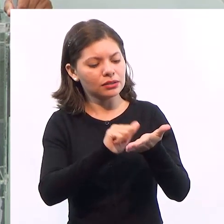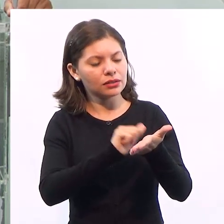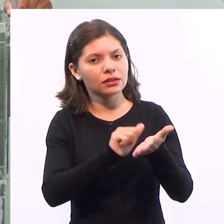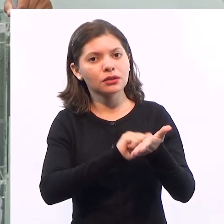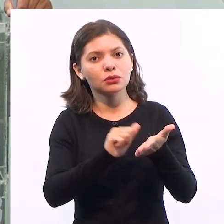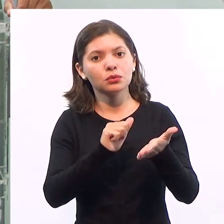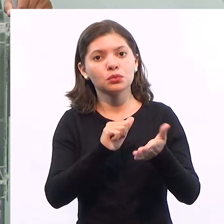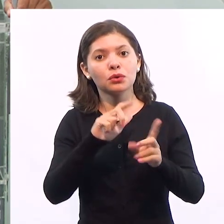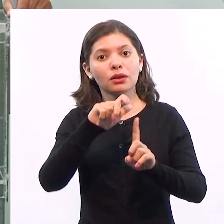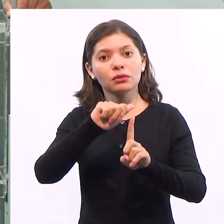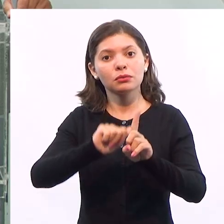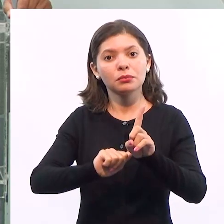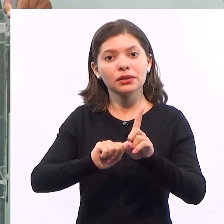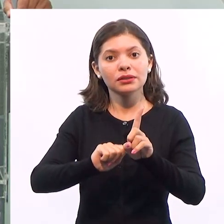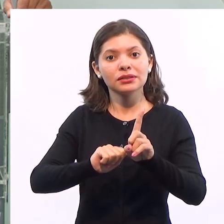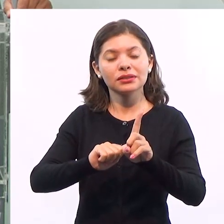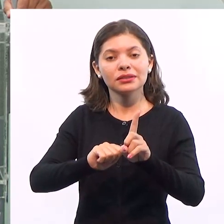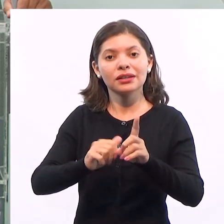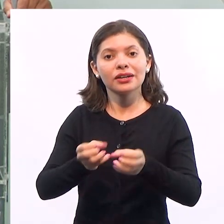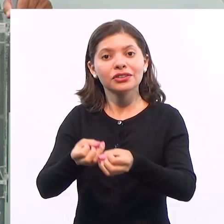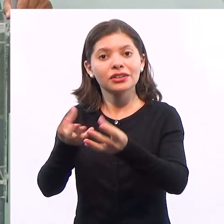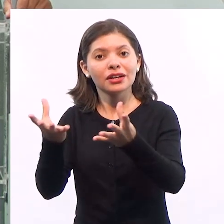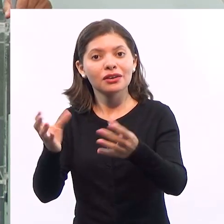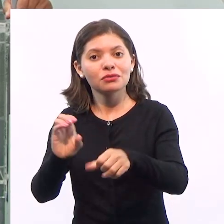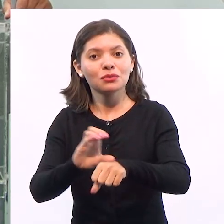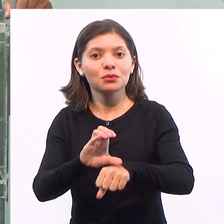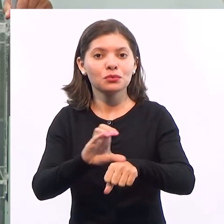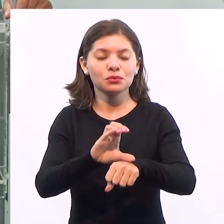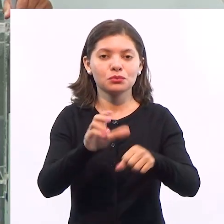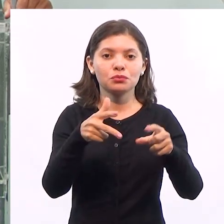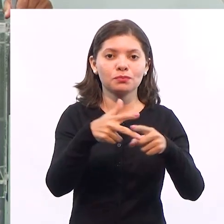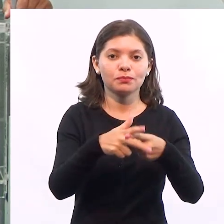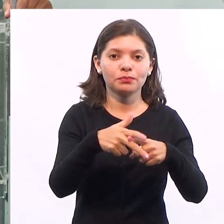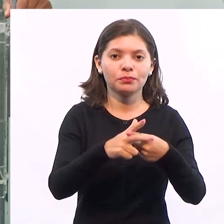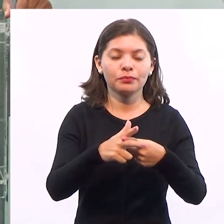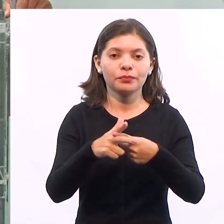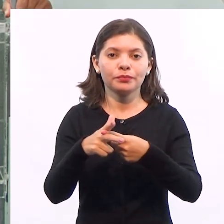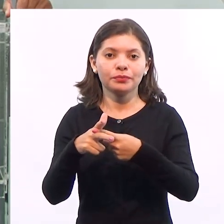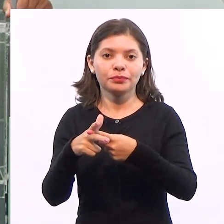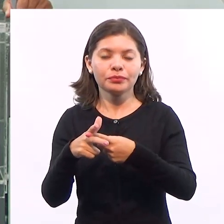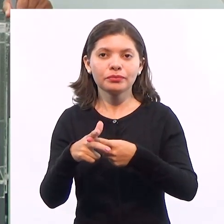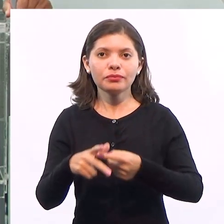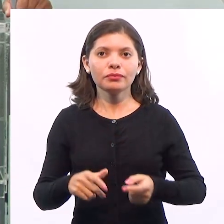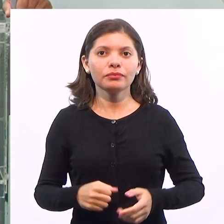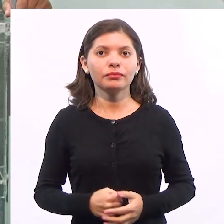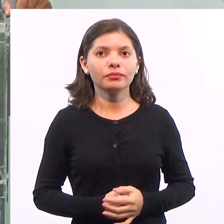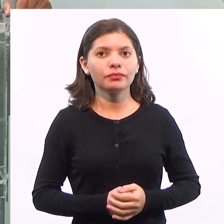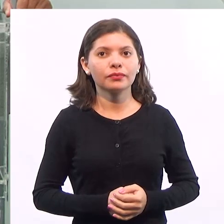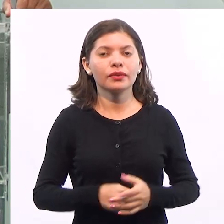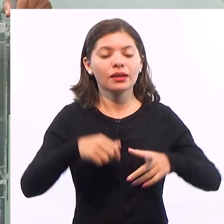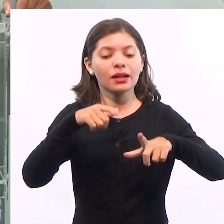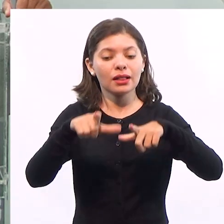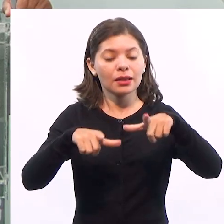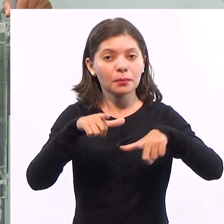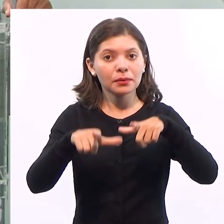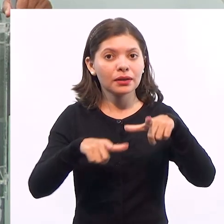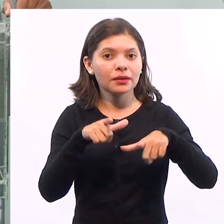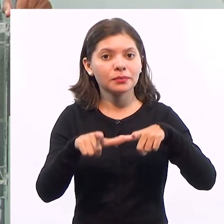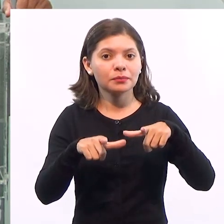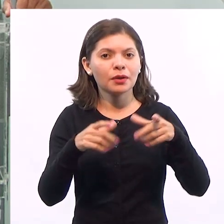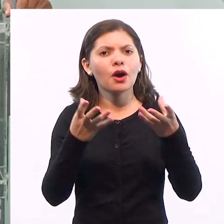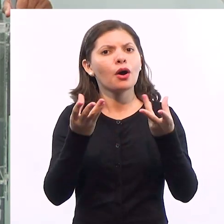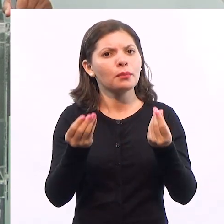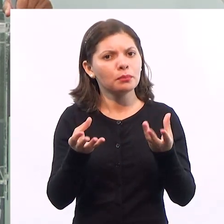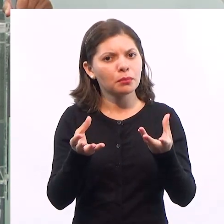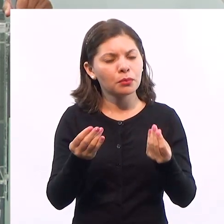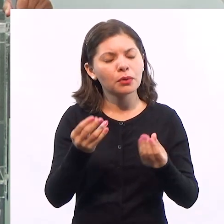assinaturas mensais e chegava lá o curso. E às vezes, inclusive, chegavam as ferramentas e as peças para poder trabalhar dessa